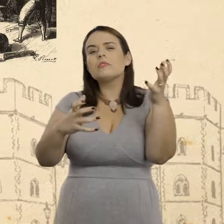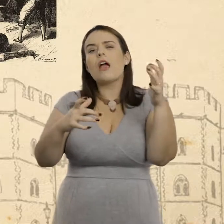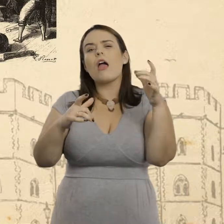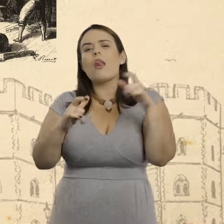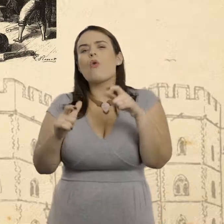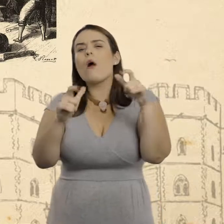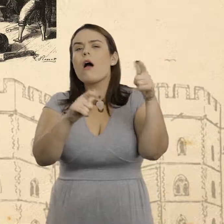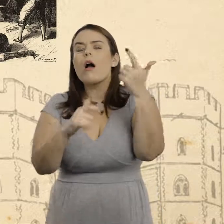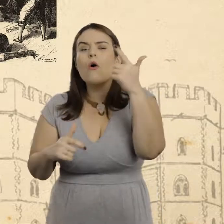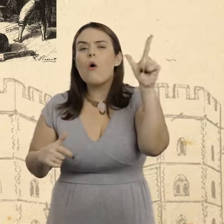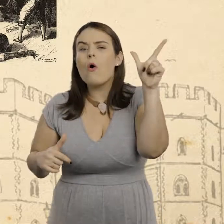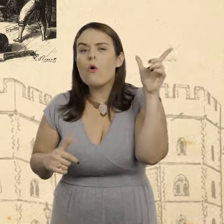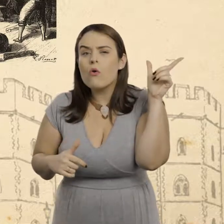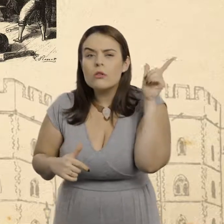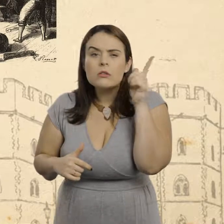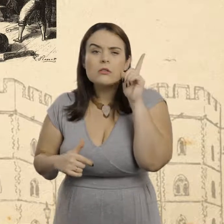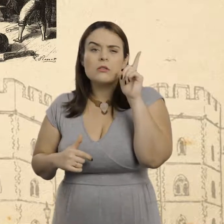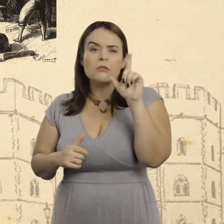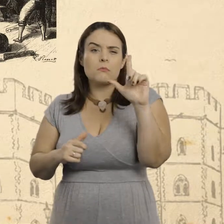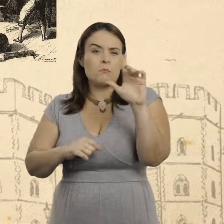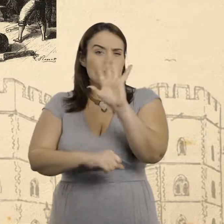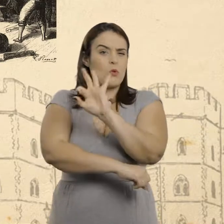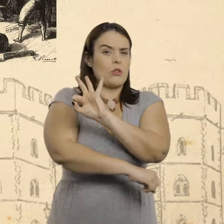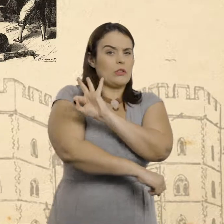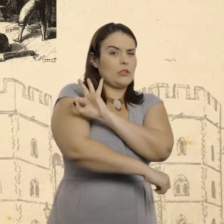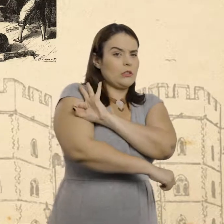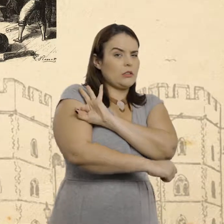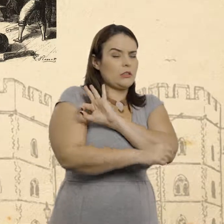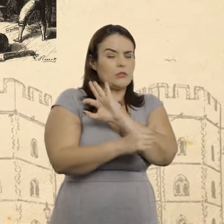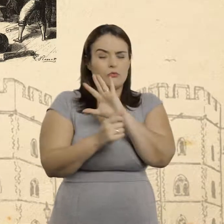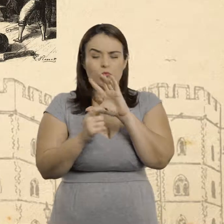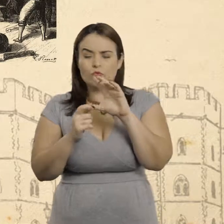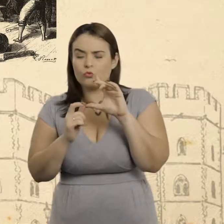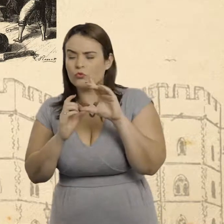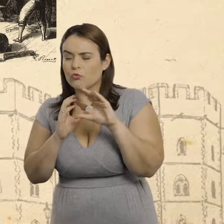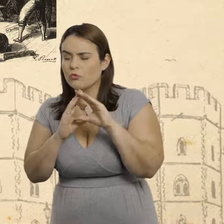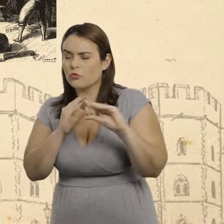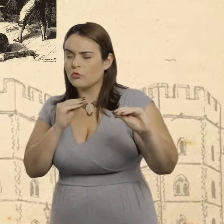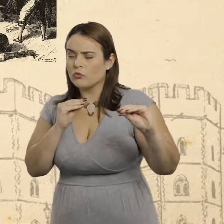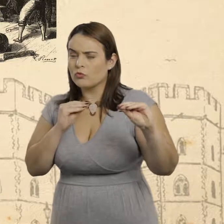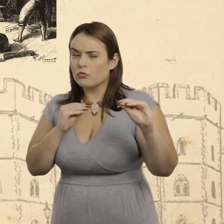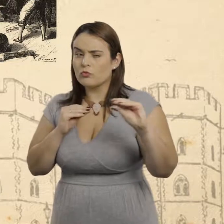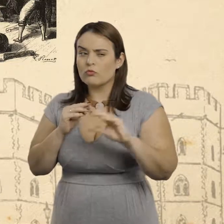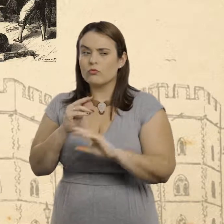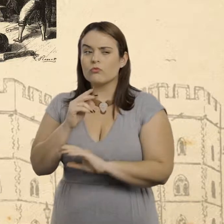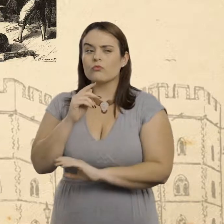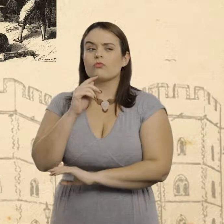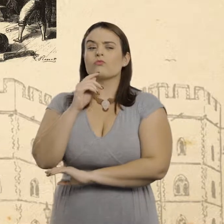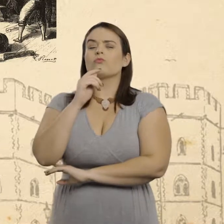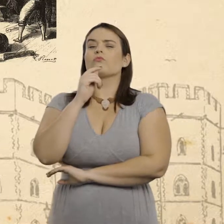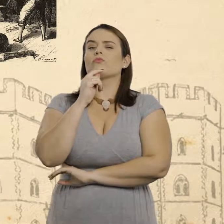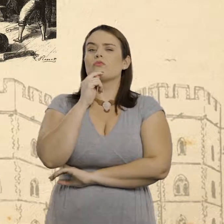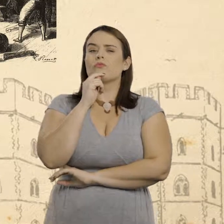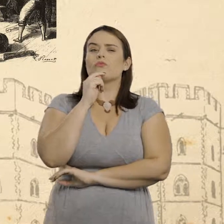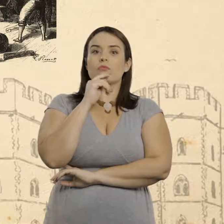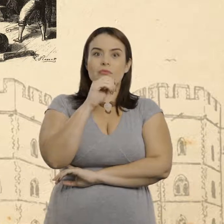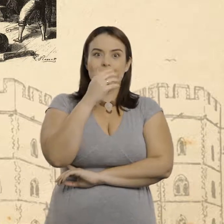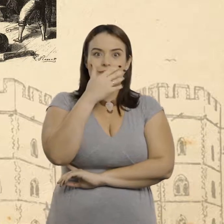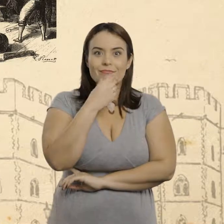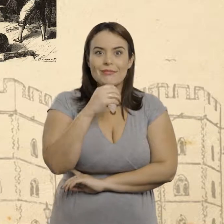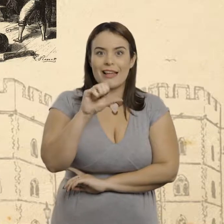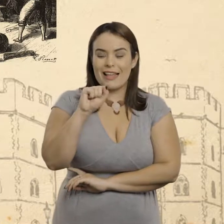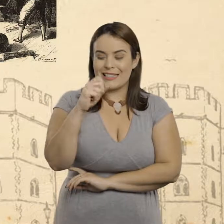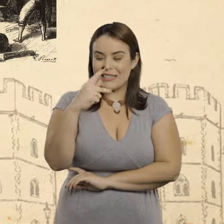para outro lugar e conseguir escapar da polícia. O comandante Speed ficava o tempo todo gritando